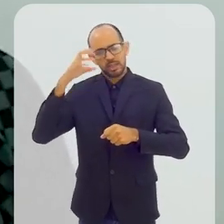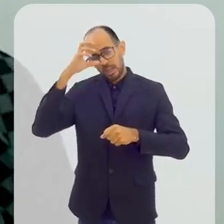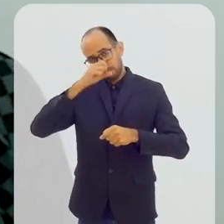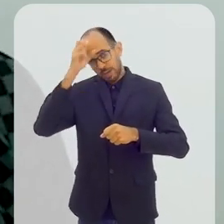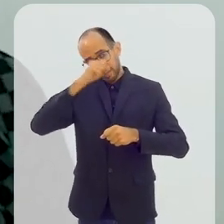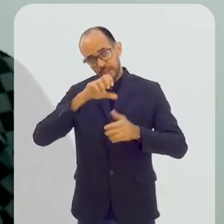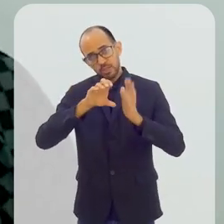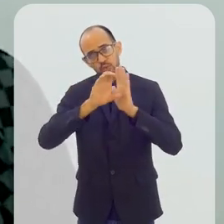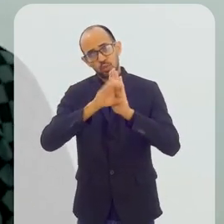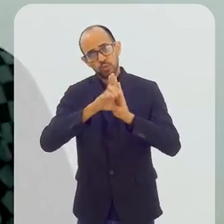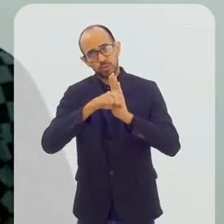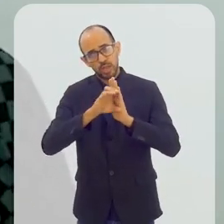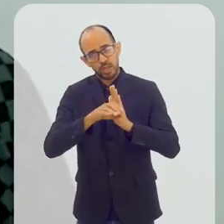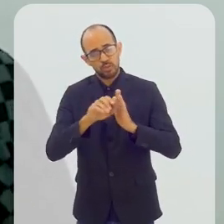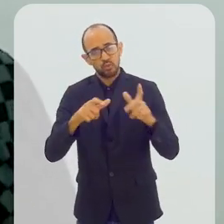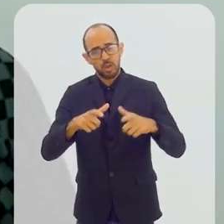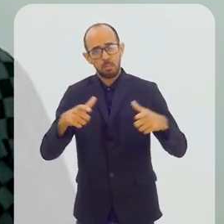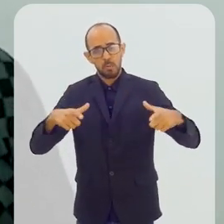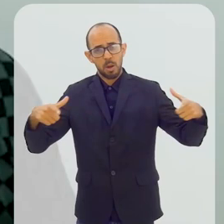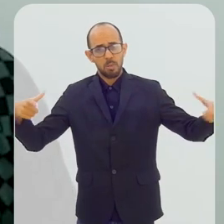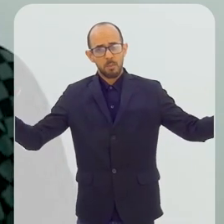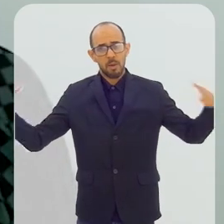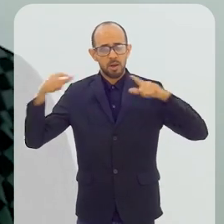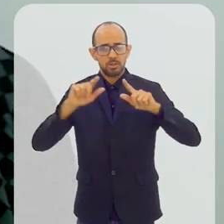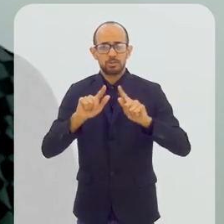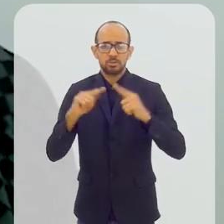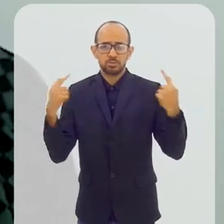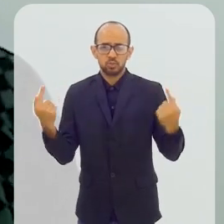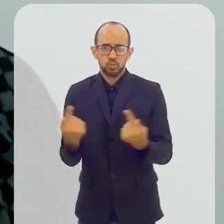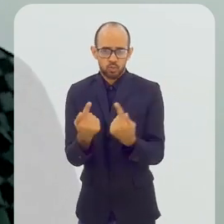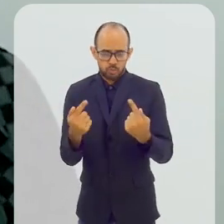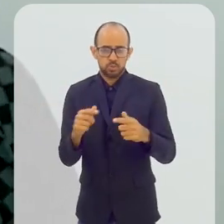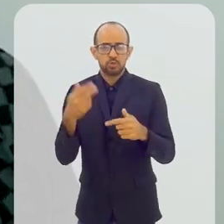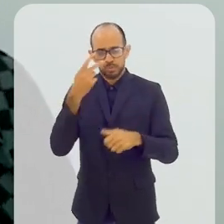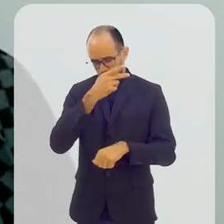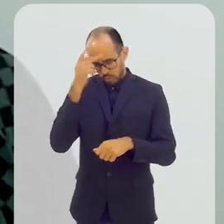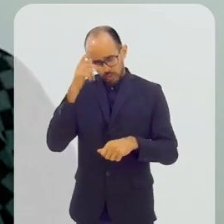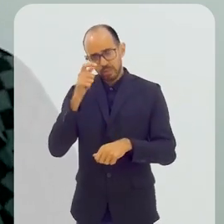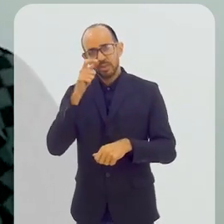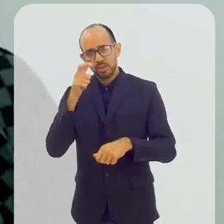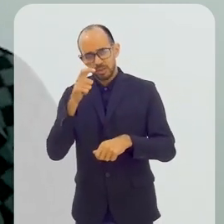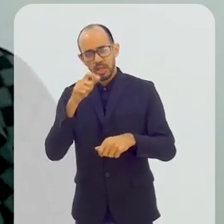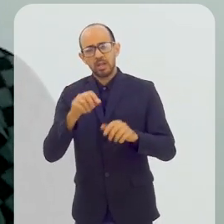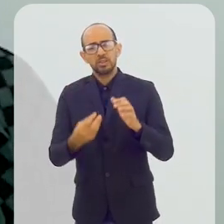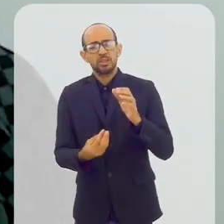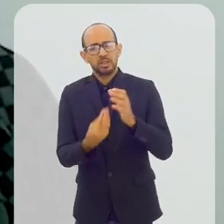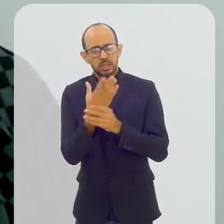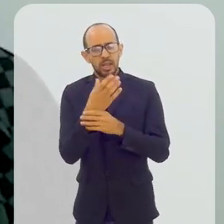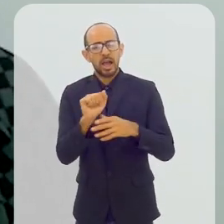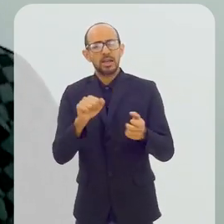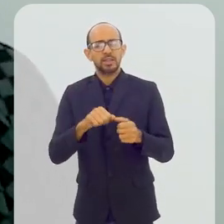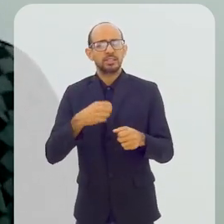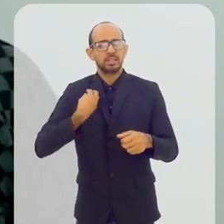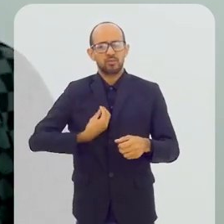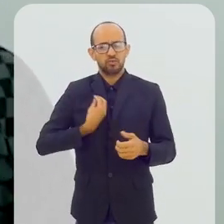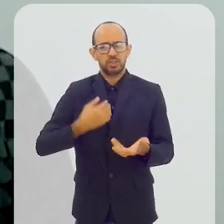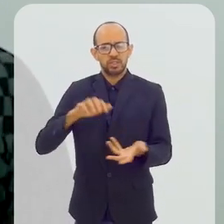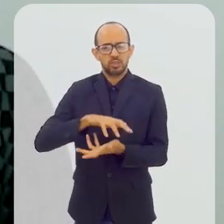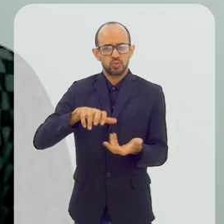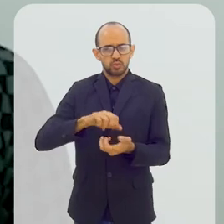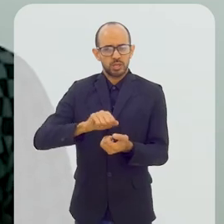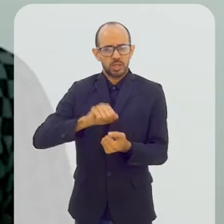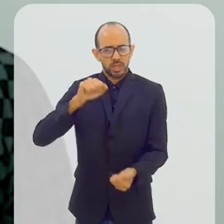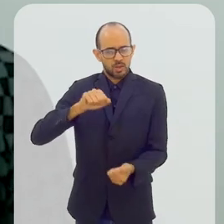também expandir esse grupo de pessoas interessadas e sensibilizadas a experimentarem também na vida delas como